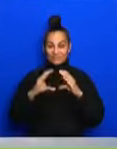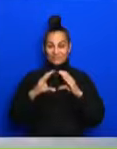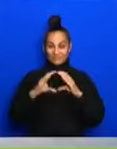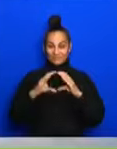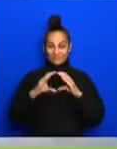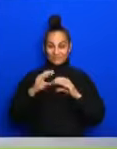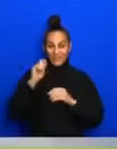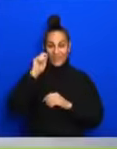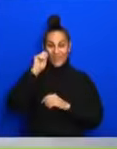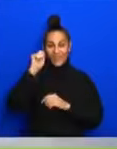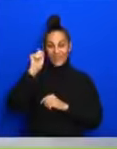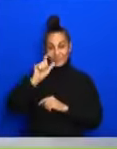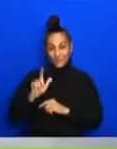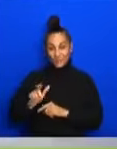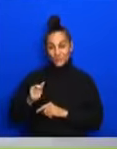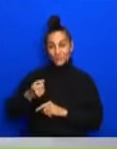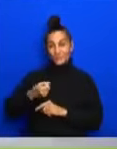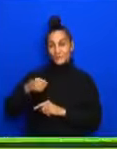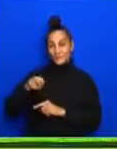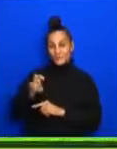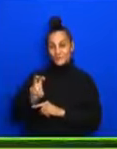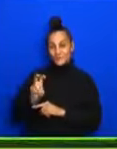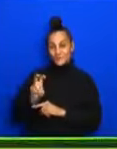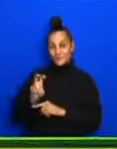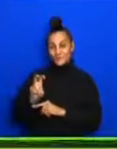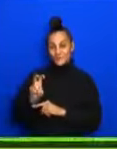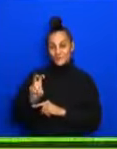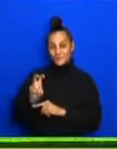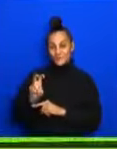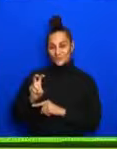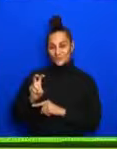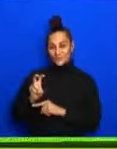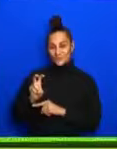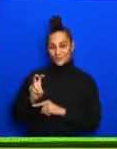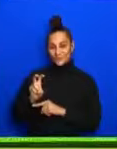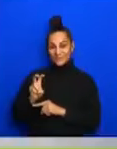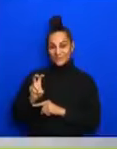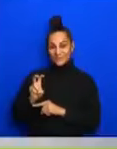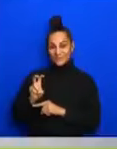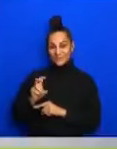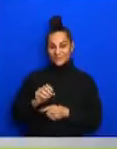Bola azul, número 5.